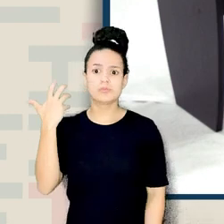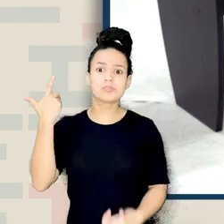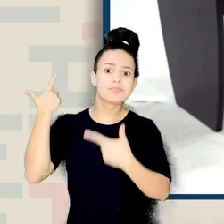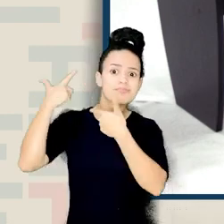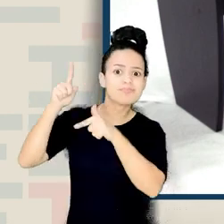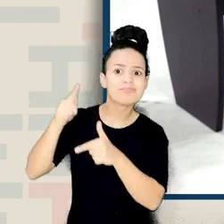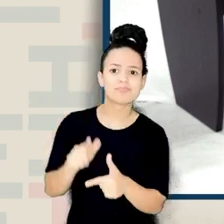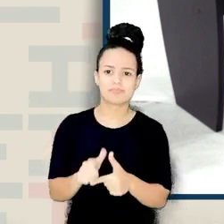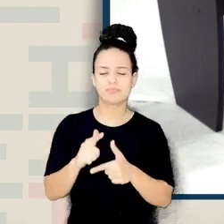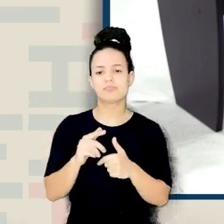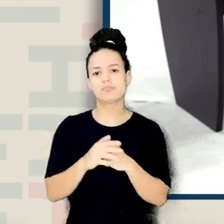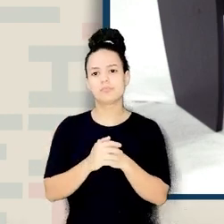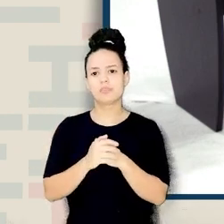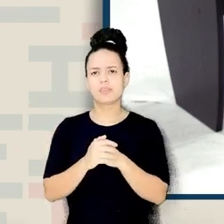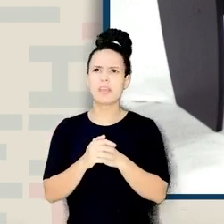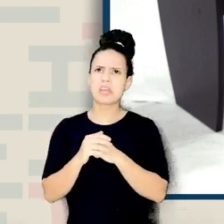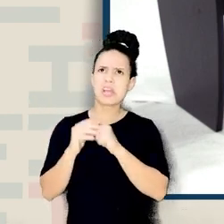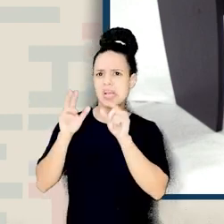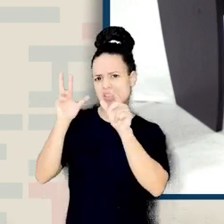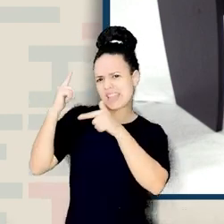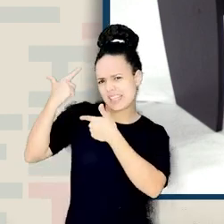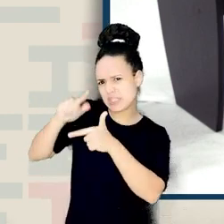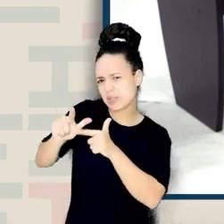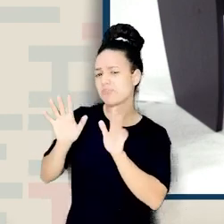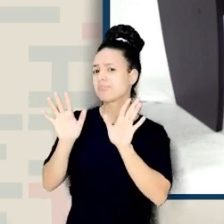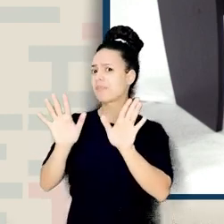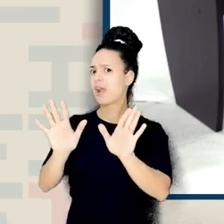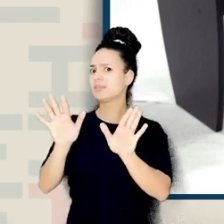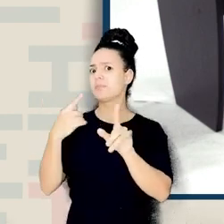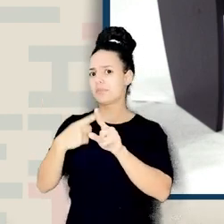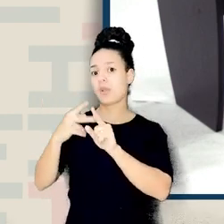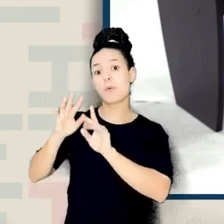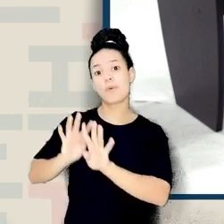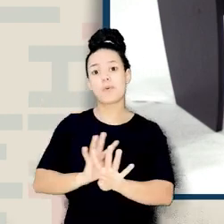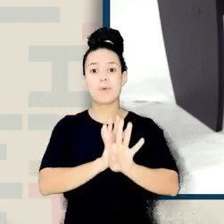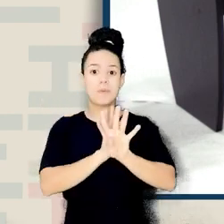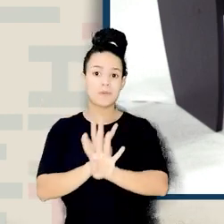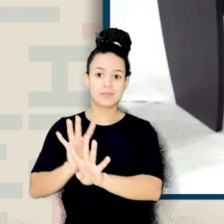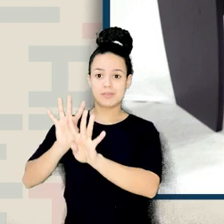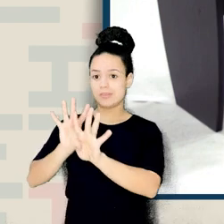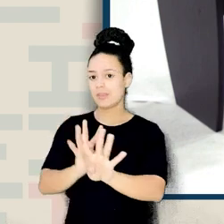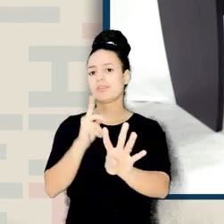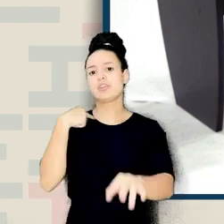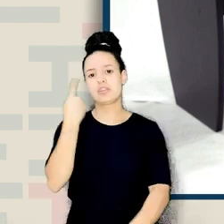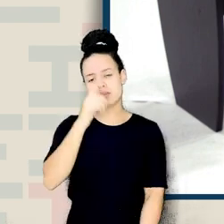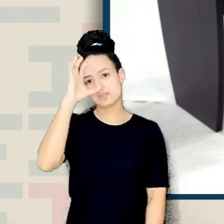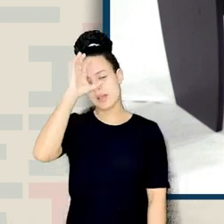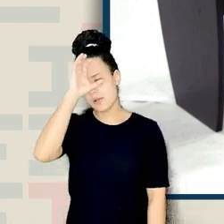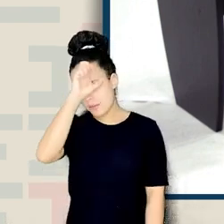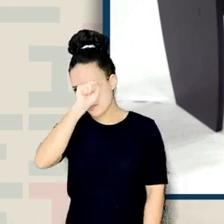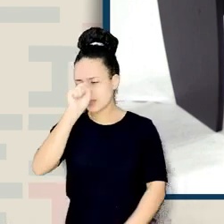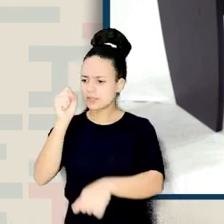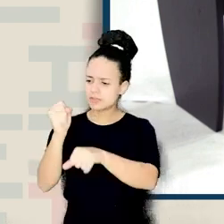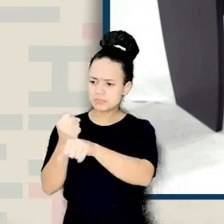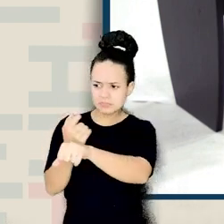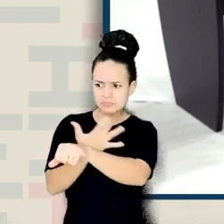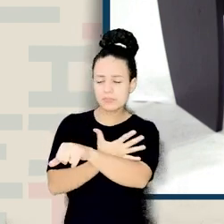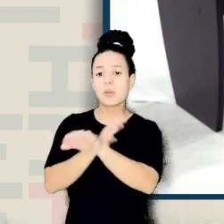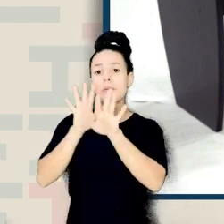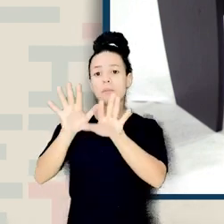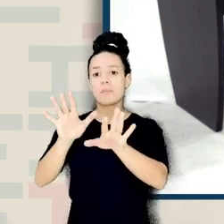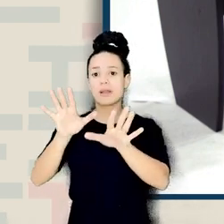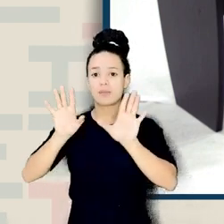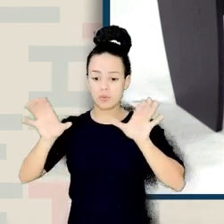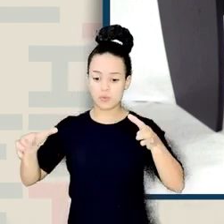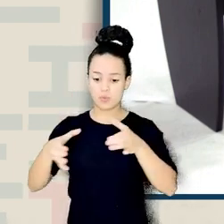tradicionais. Entre aspas, porque a gente está trabalhando num contexto em que a gente aprende, se inspira, mas quando passa pelo